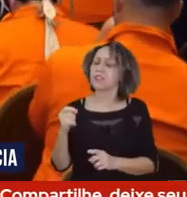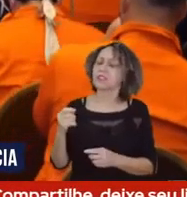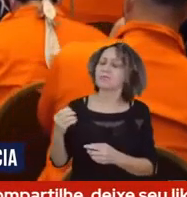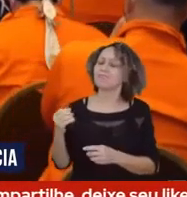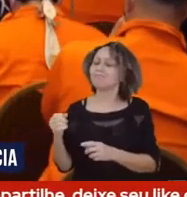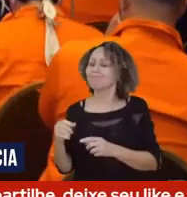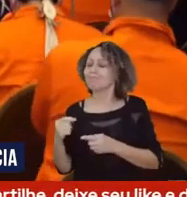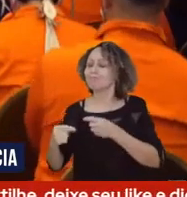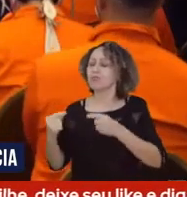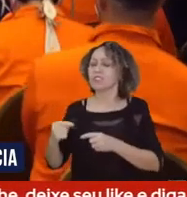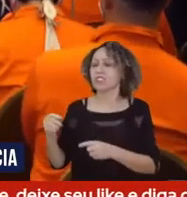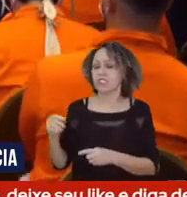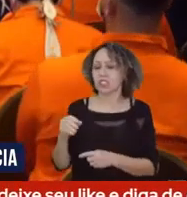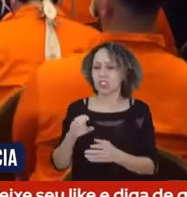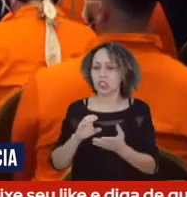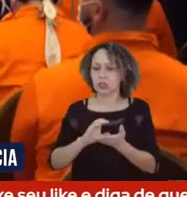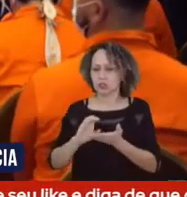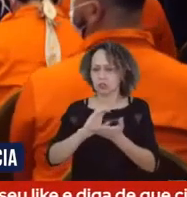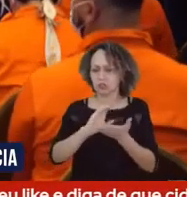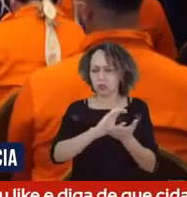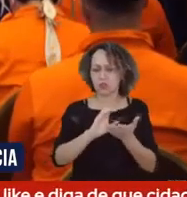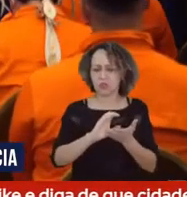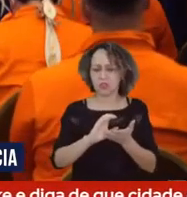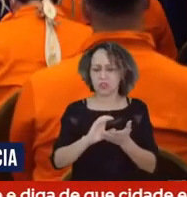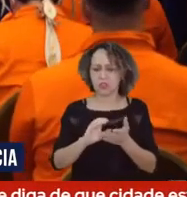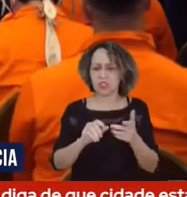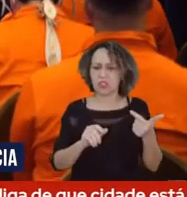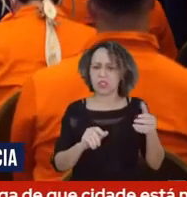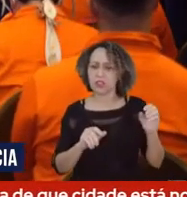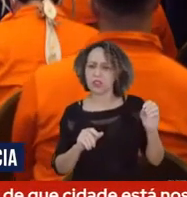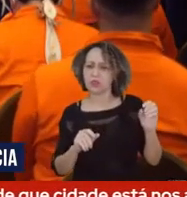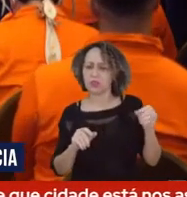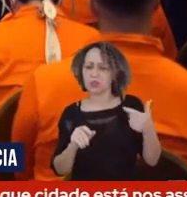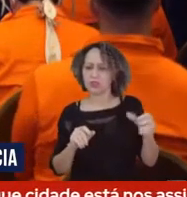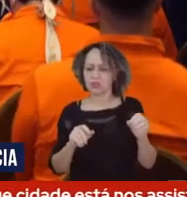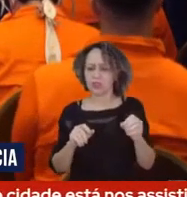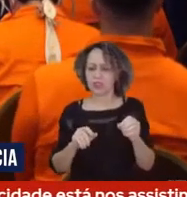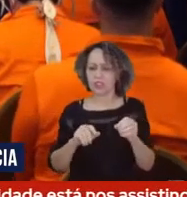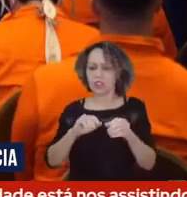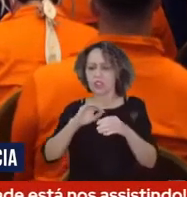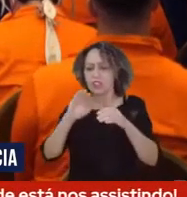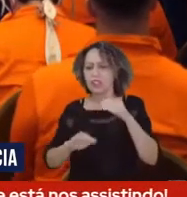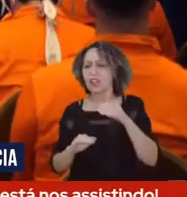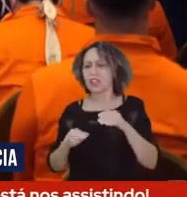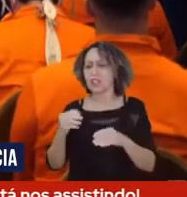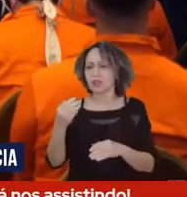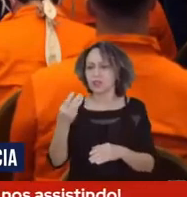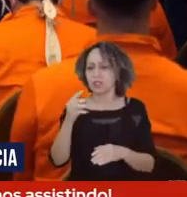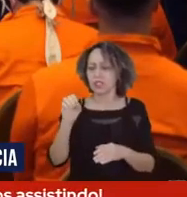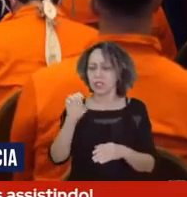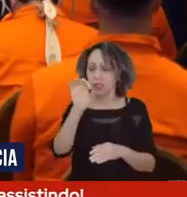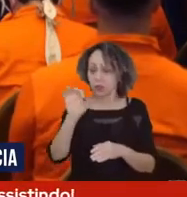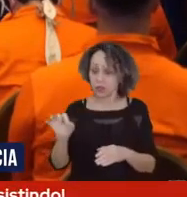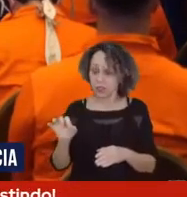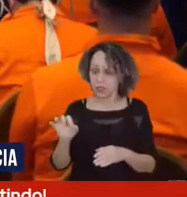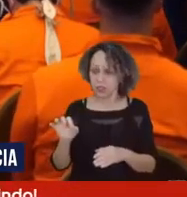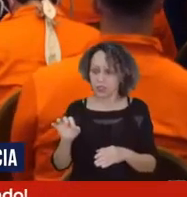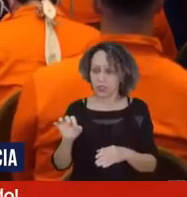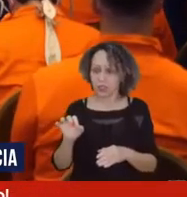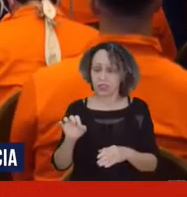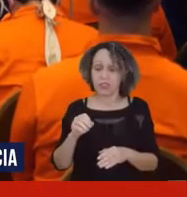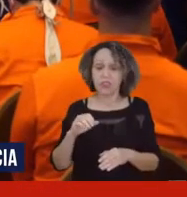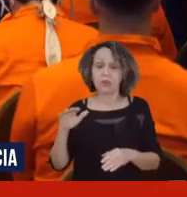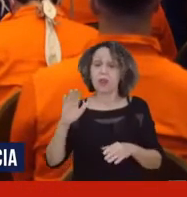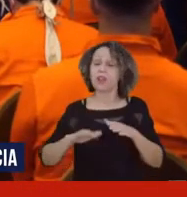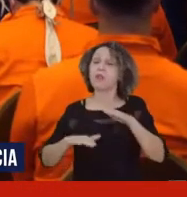30%. 2018 para 2021, caiu 30%. Está mais barato extrair petróleo. Outra coisa é a participação